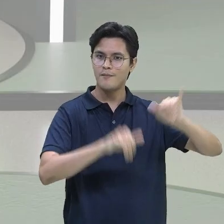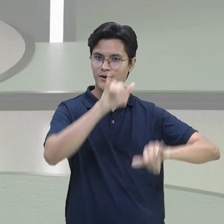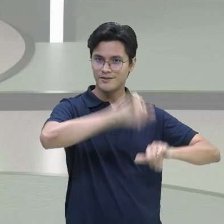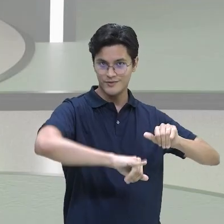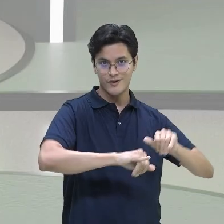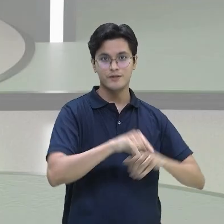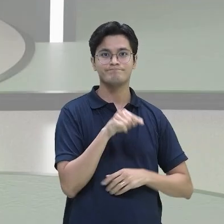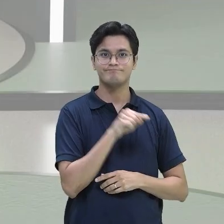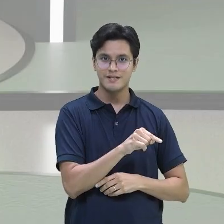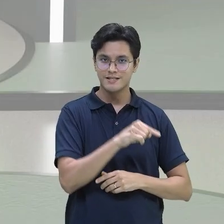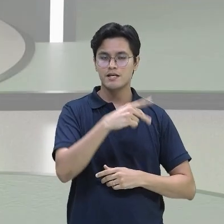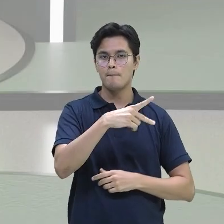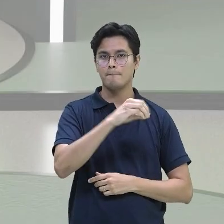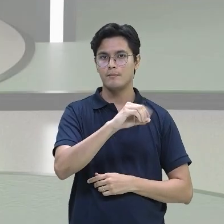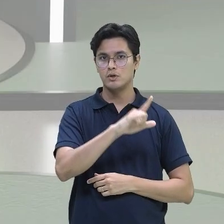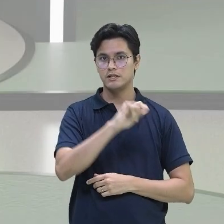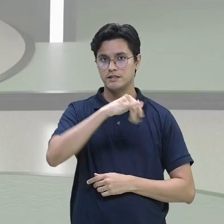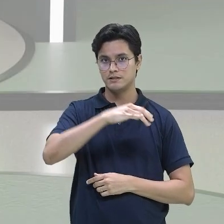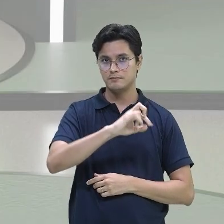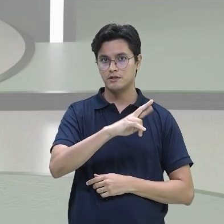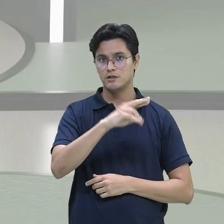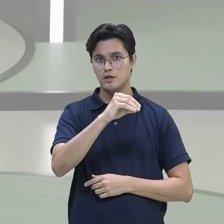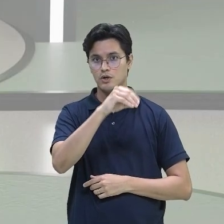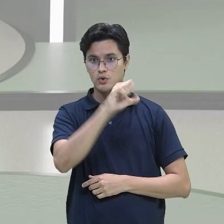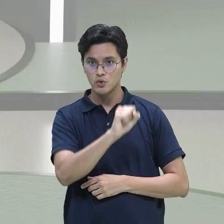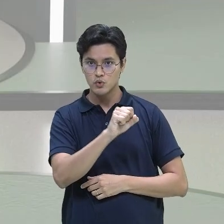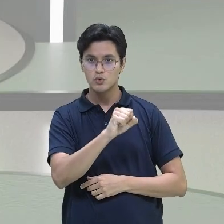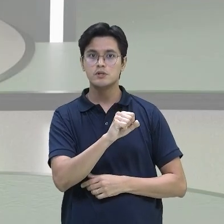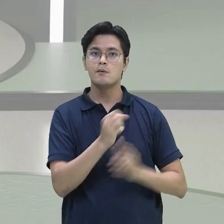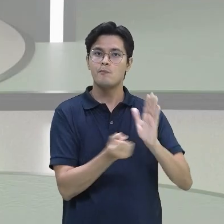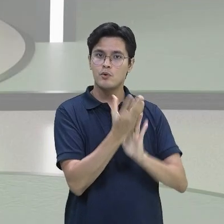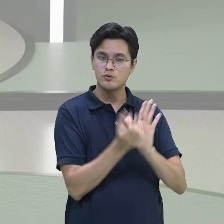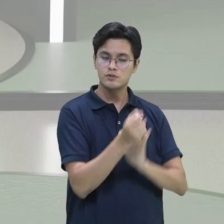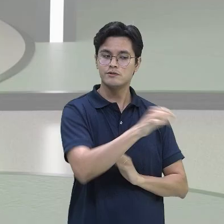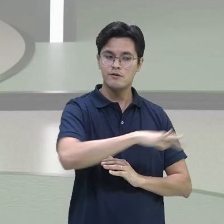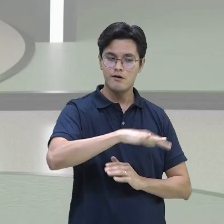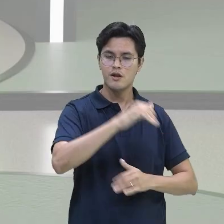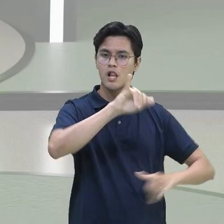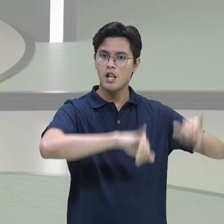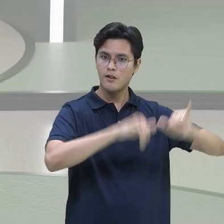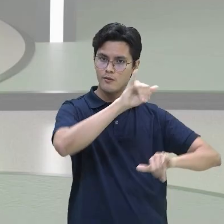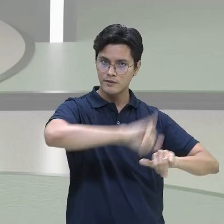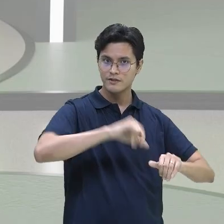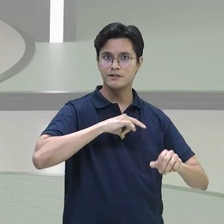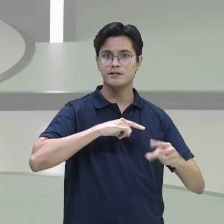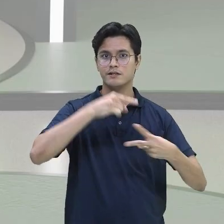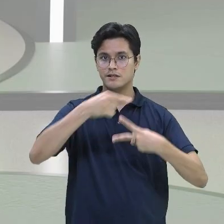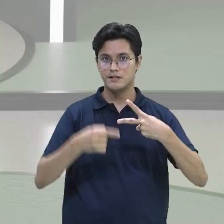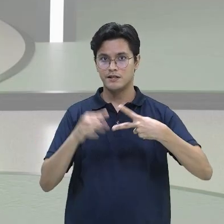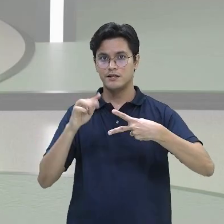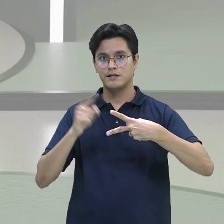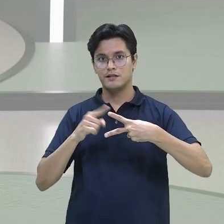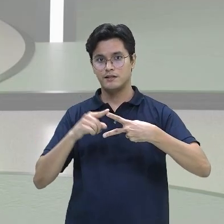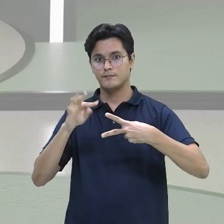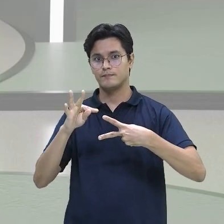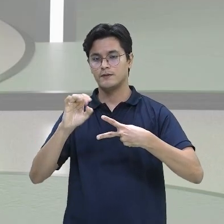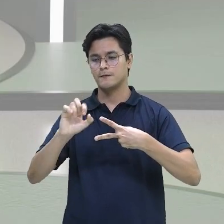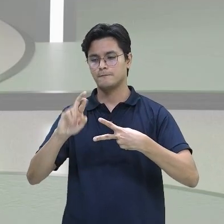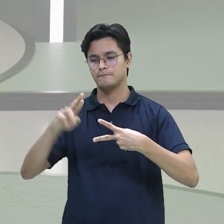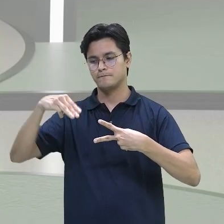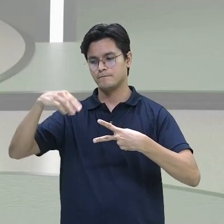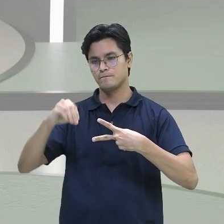que são sintéticos podem ser classificados como termoplásticos ou termorrígidos. Qual é a diferença?